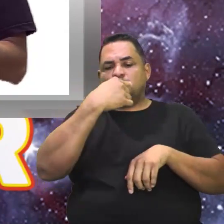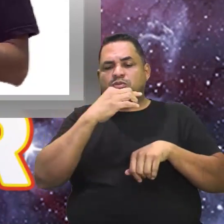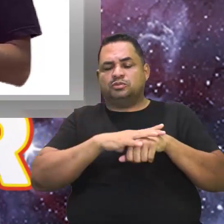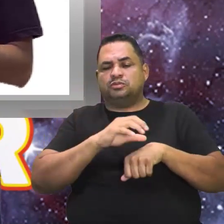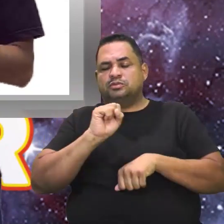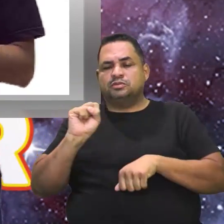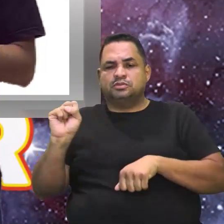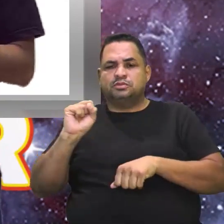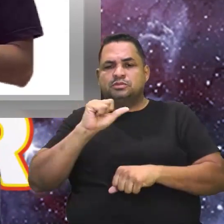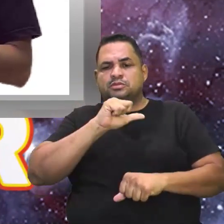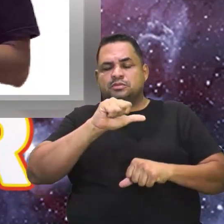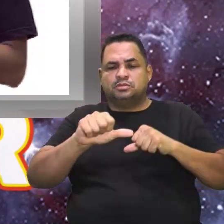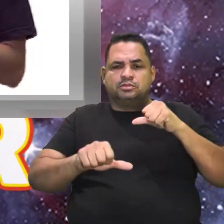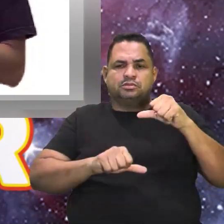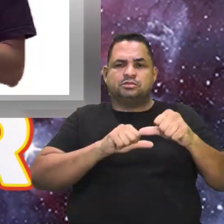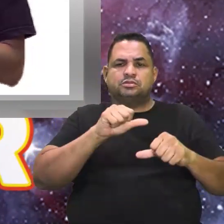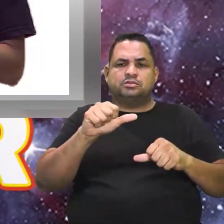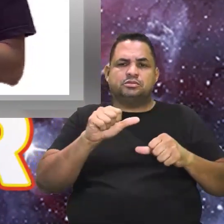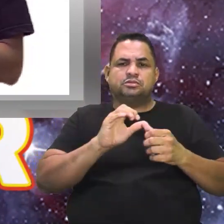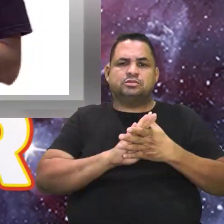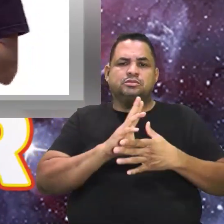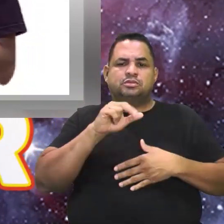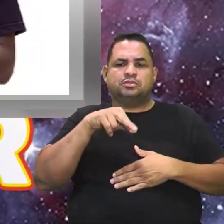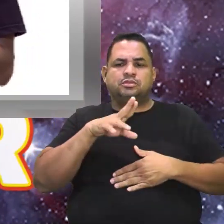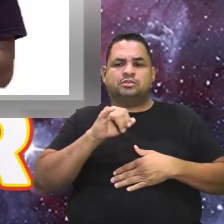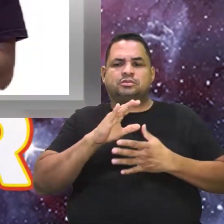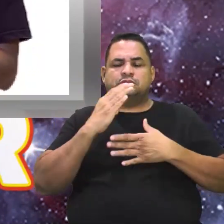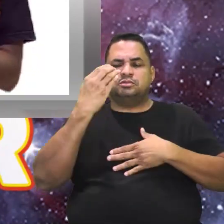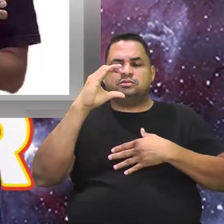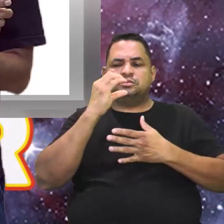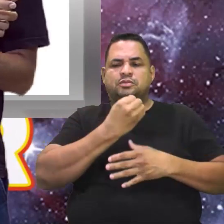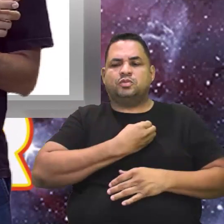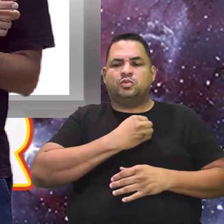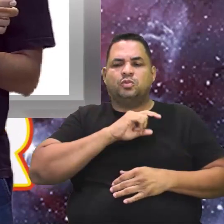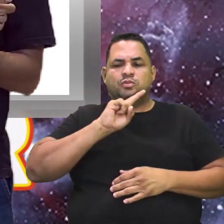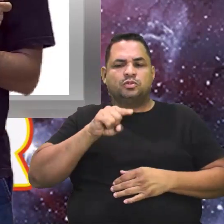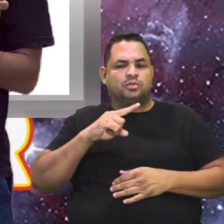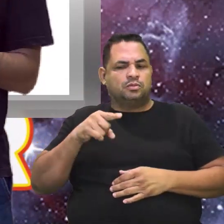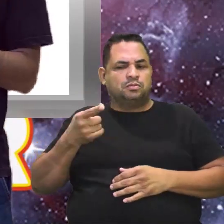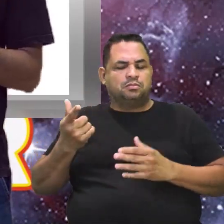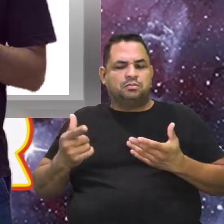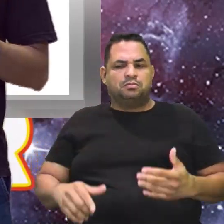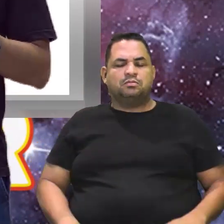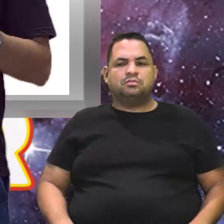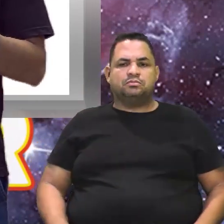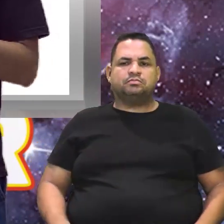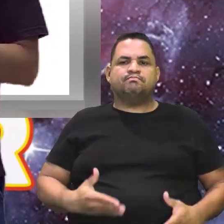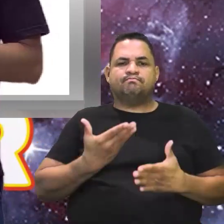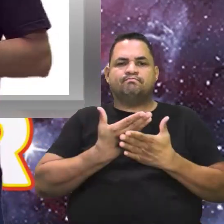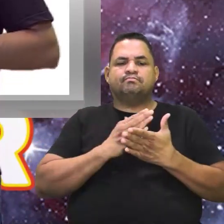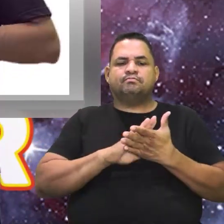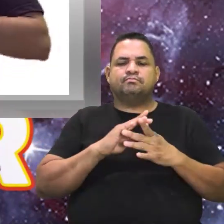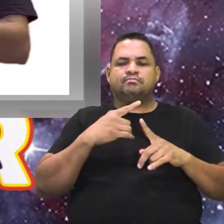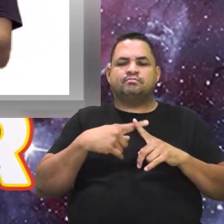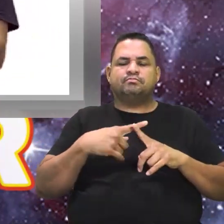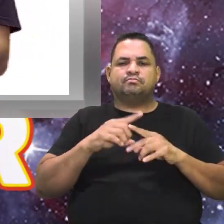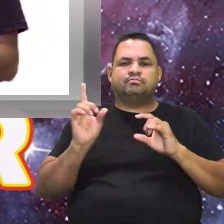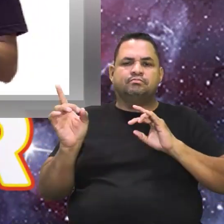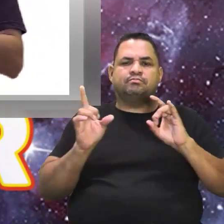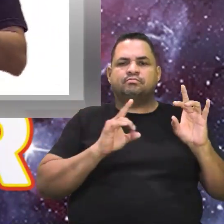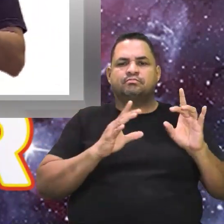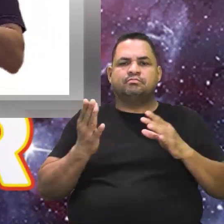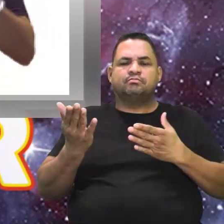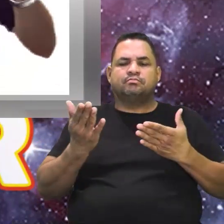segundos, tinha que eu converter aquela notação científica em um número decimal, e a interpretação, porque a